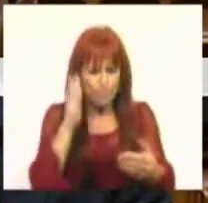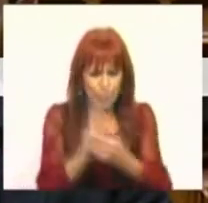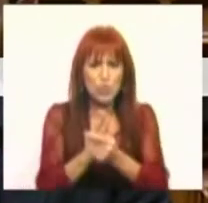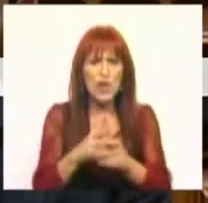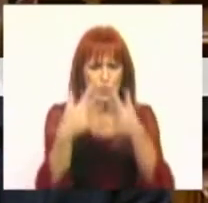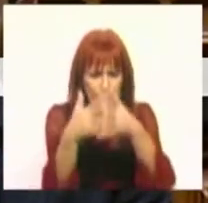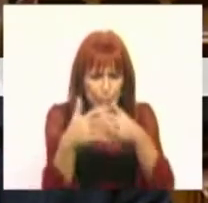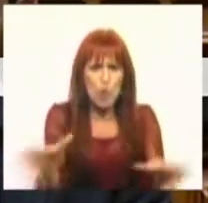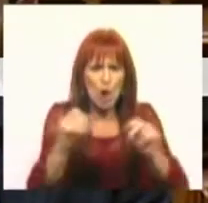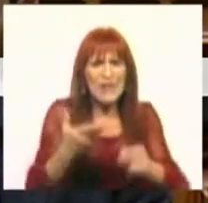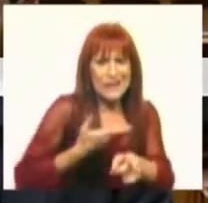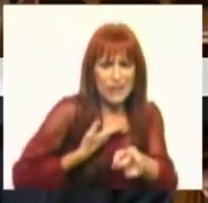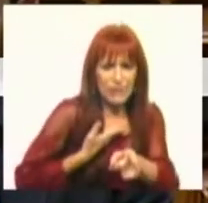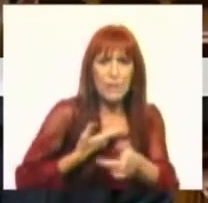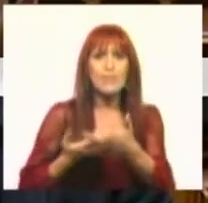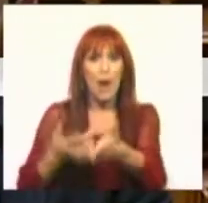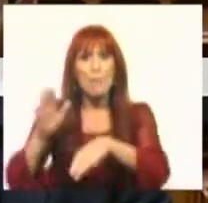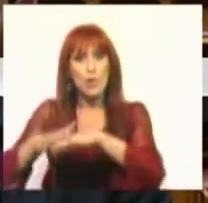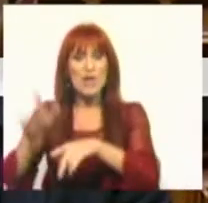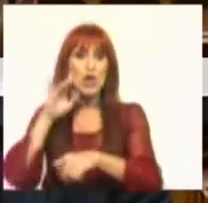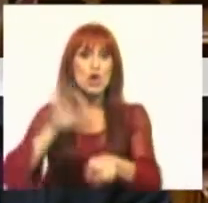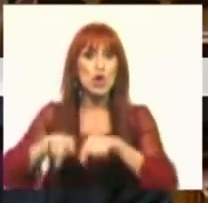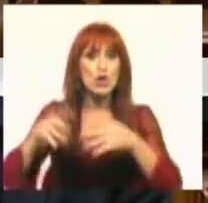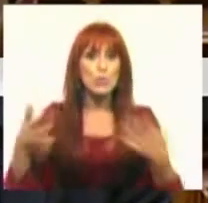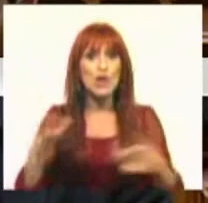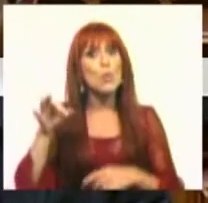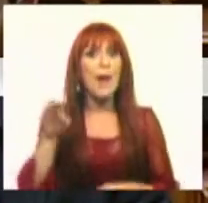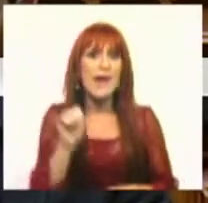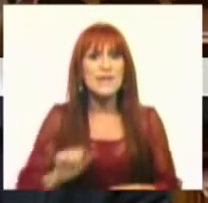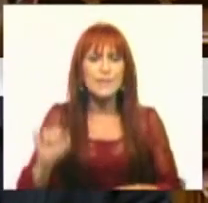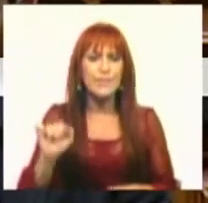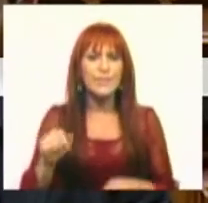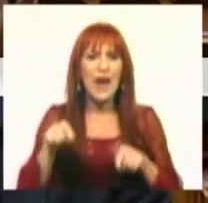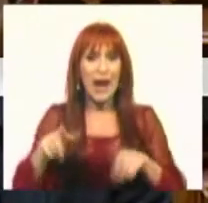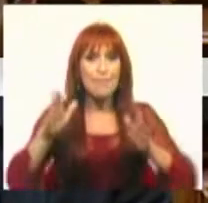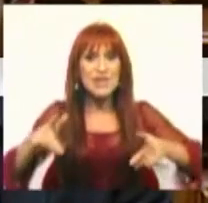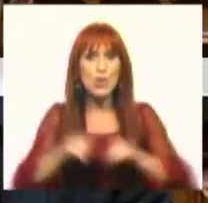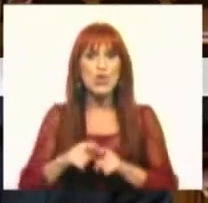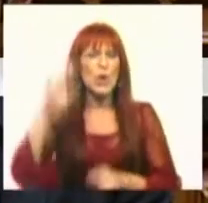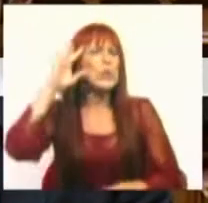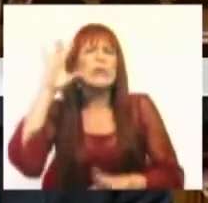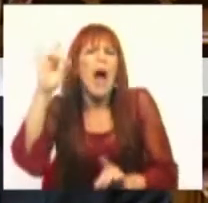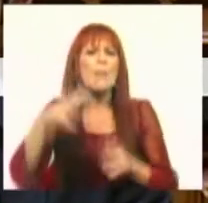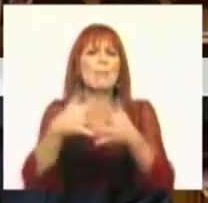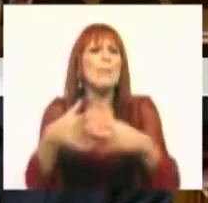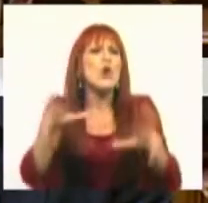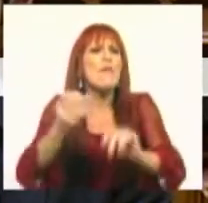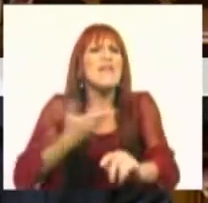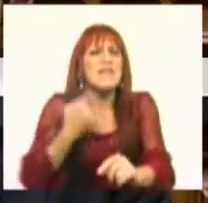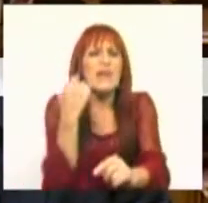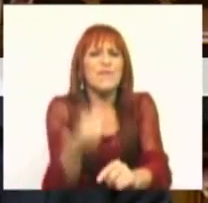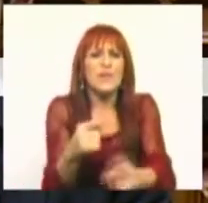processos de reestruturação. Por isso, senhoras e senhores deputados do Partido Socialista, é preciso que o tabu da reestruturação da